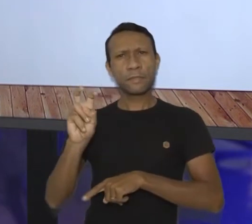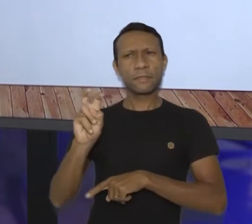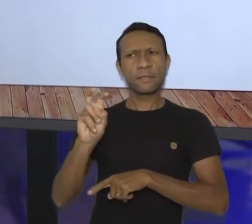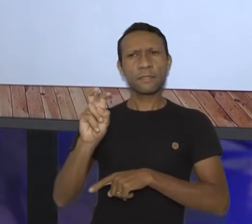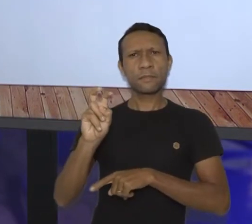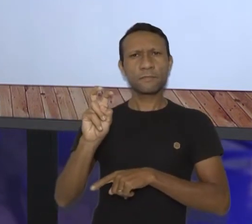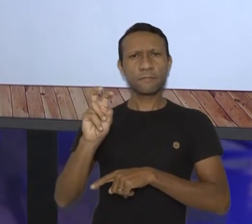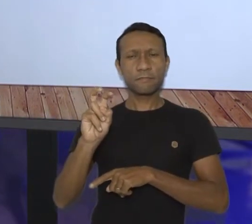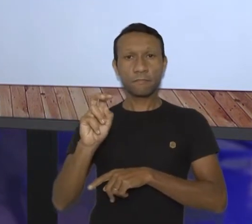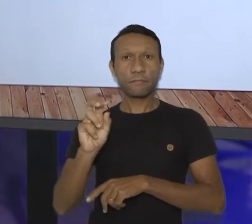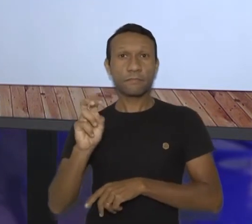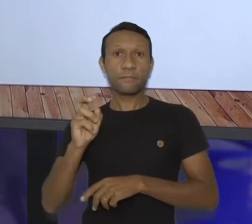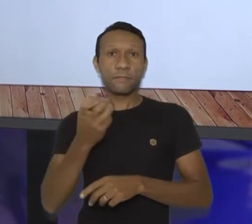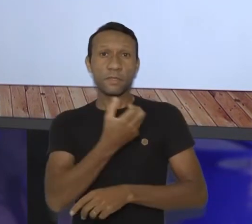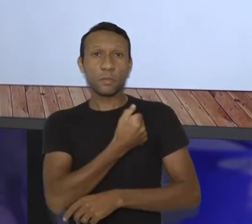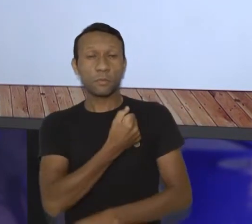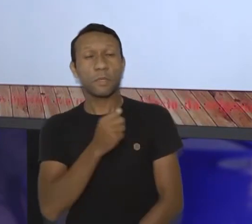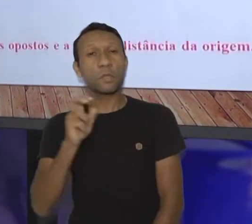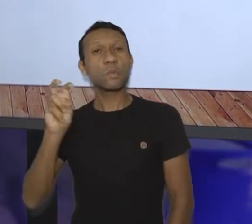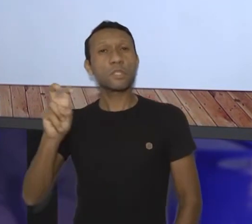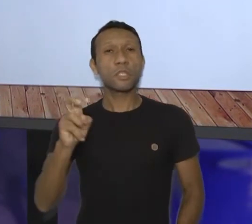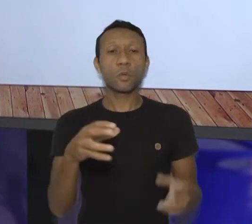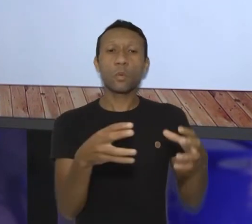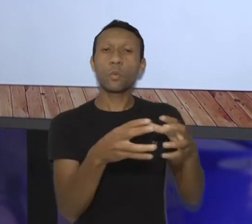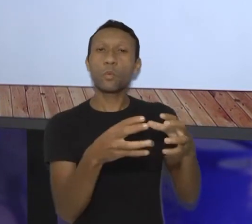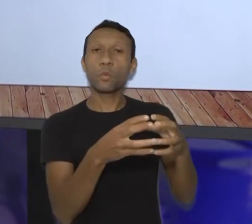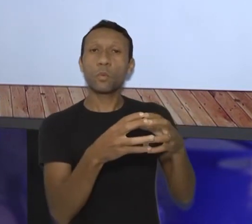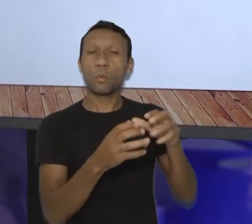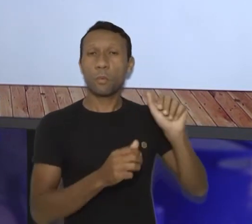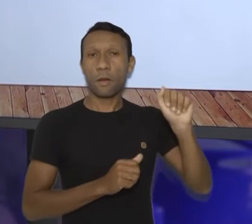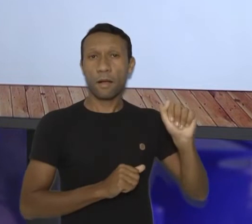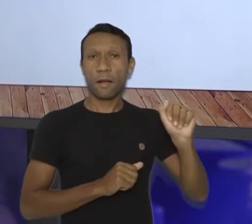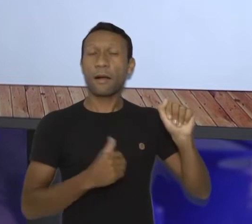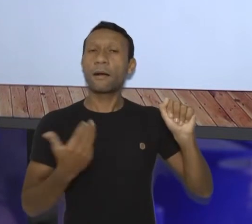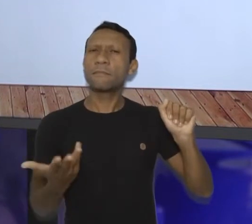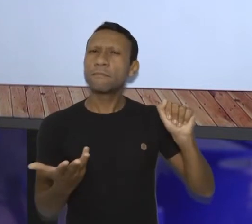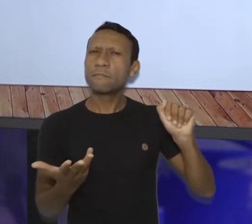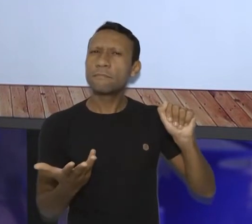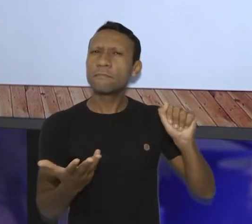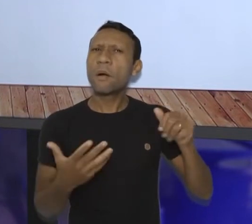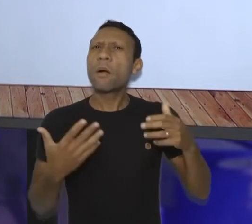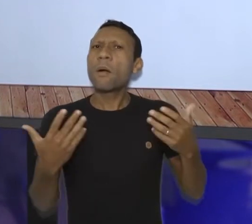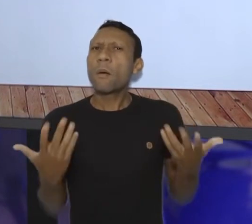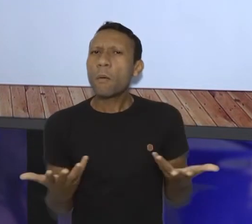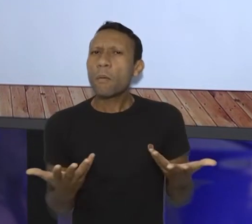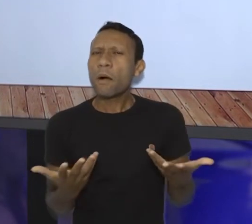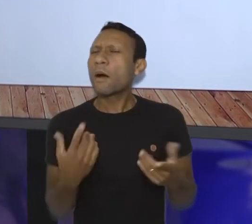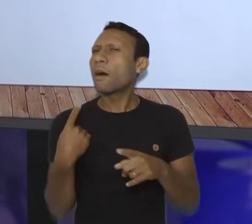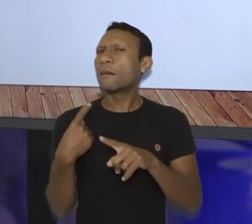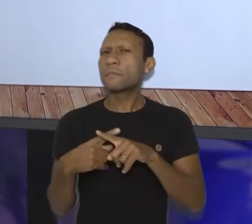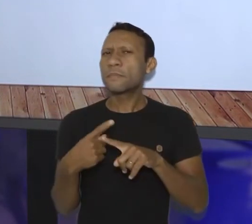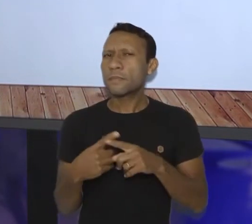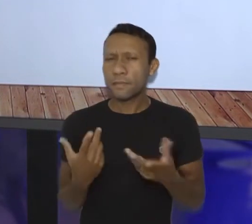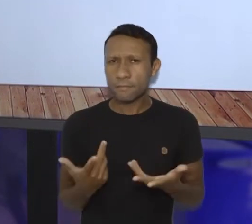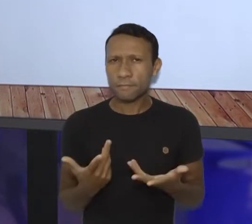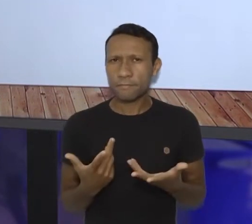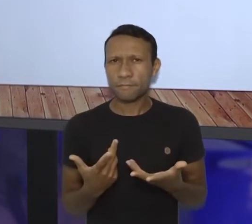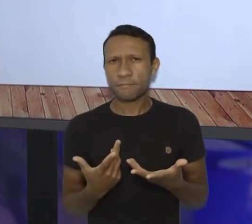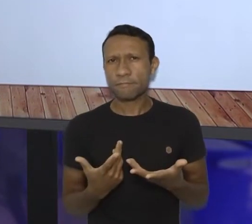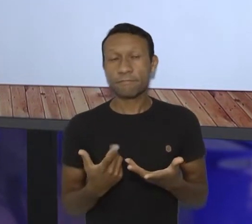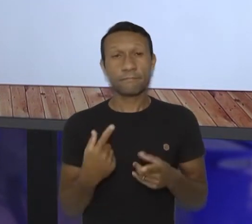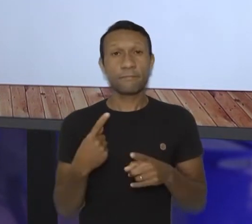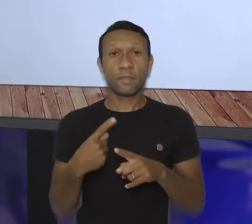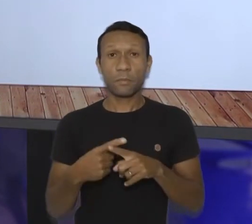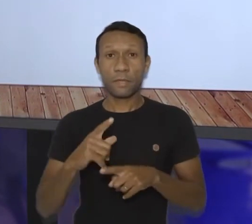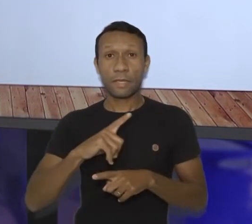conjunto A? Se a gente for olhar, eles são números chamados simétricos. Por que eles são simétricos? Porque